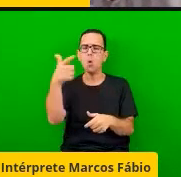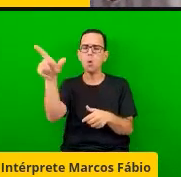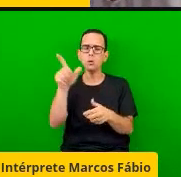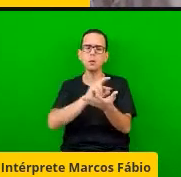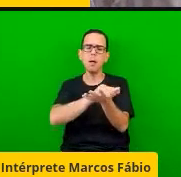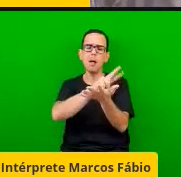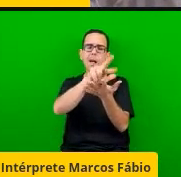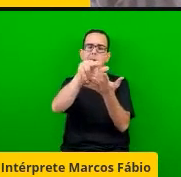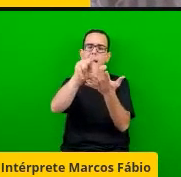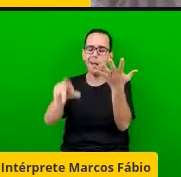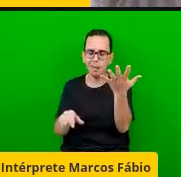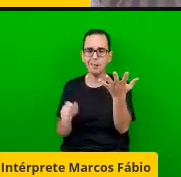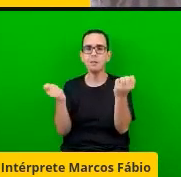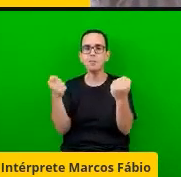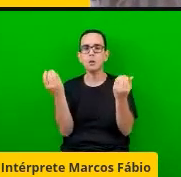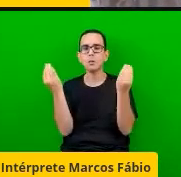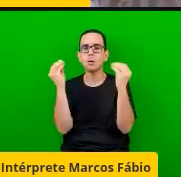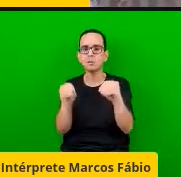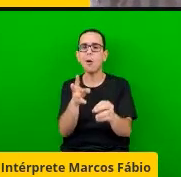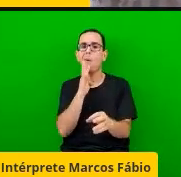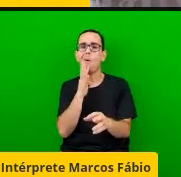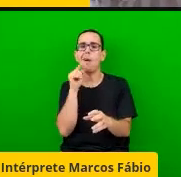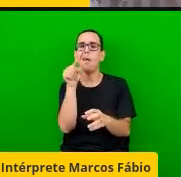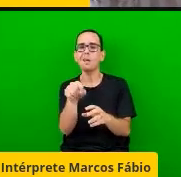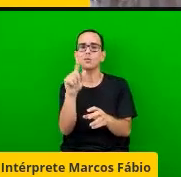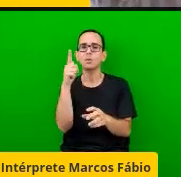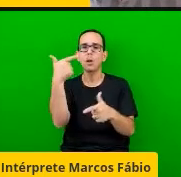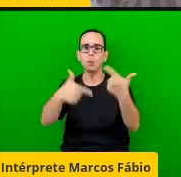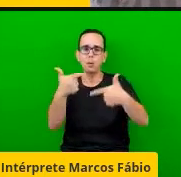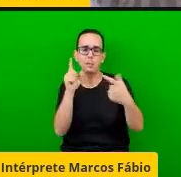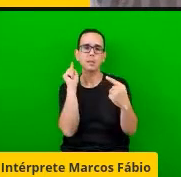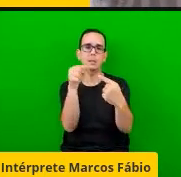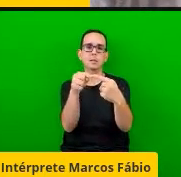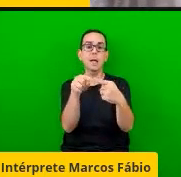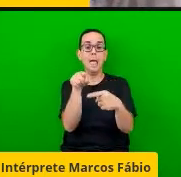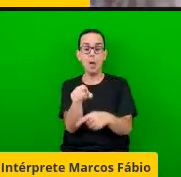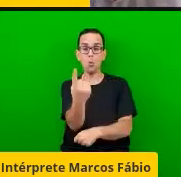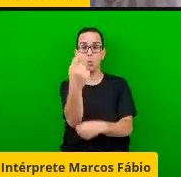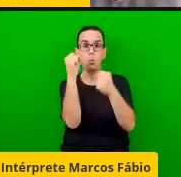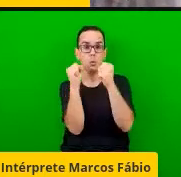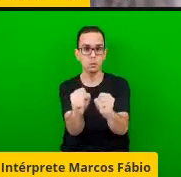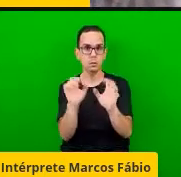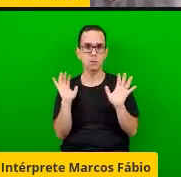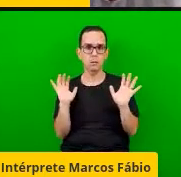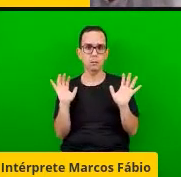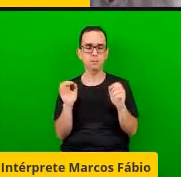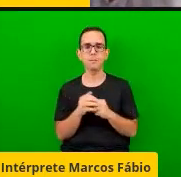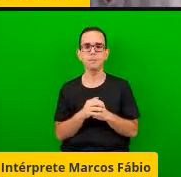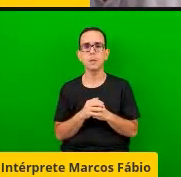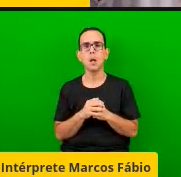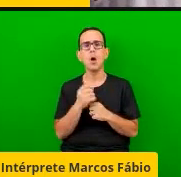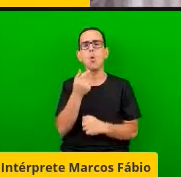gente abordar esse conhecimento produzido na geopolítica. Essa é uma possível, tá? O autor,